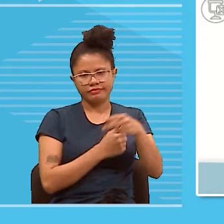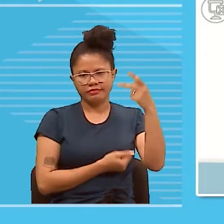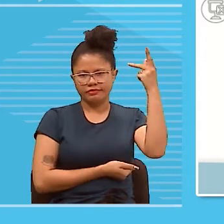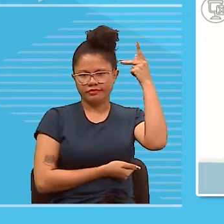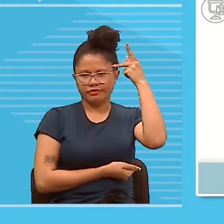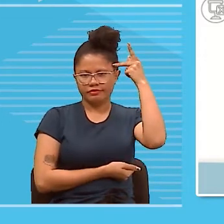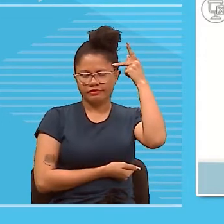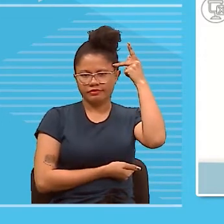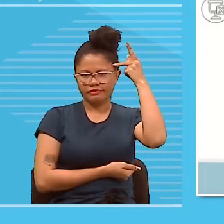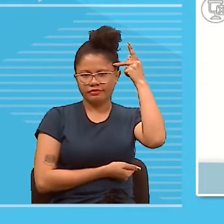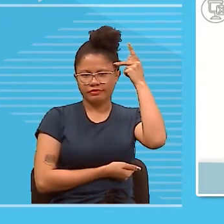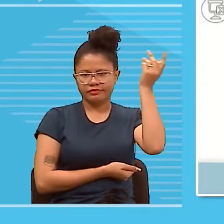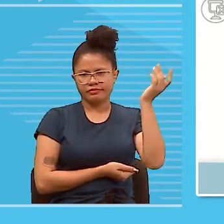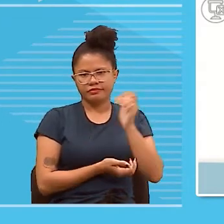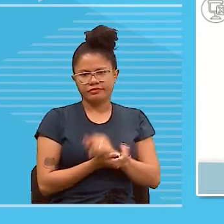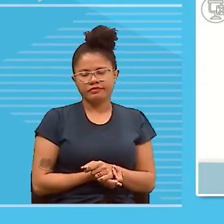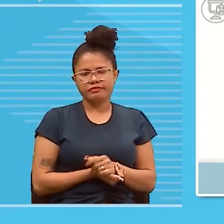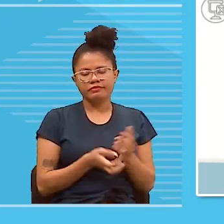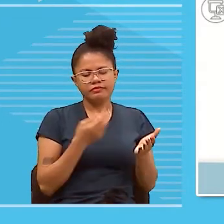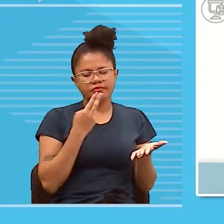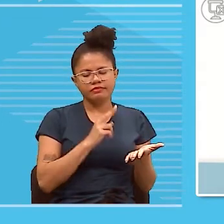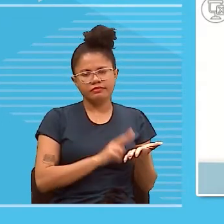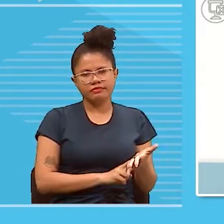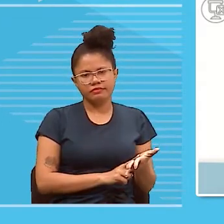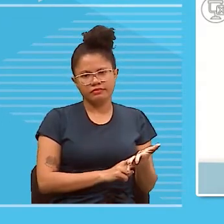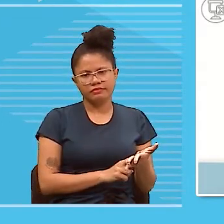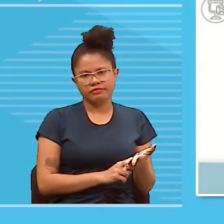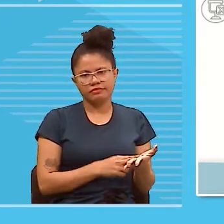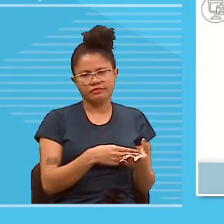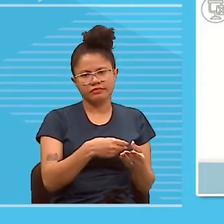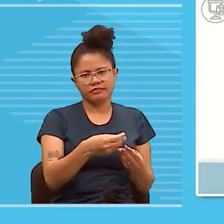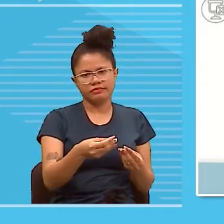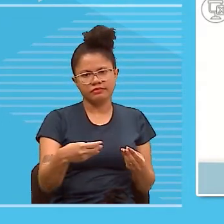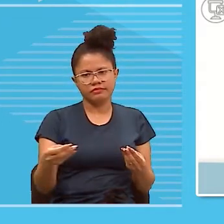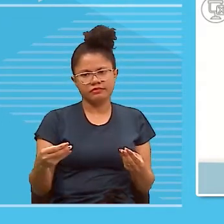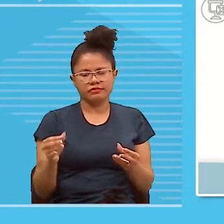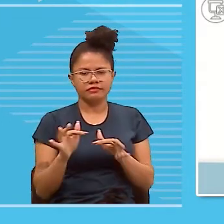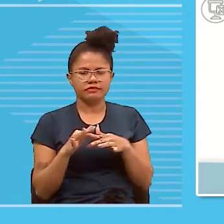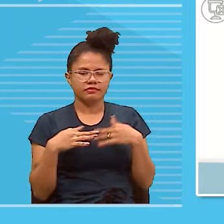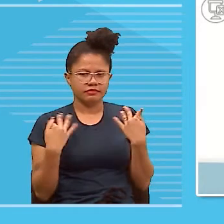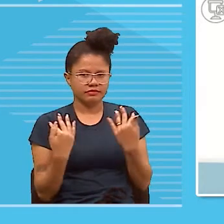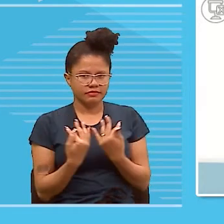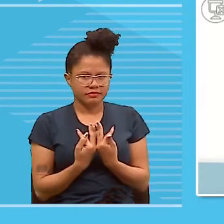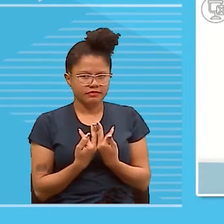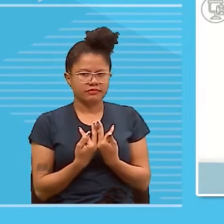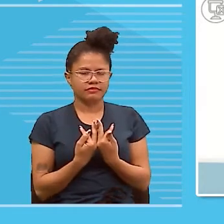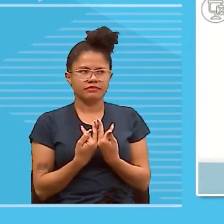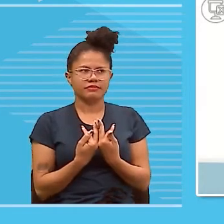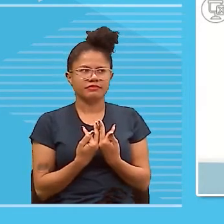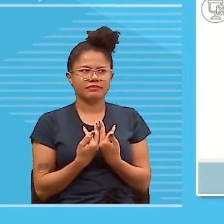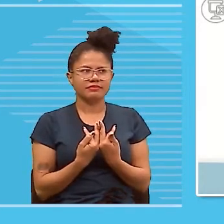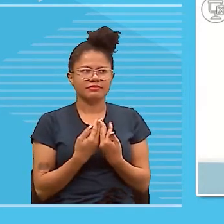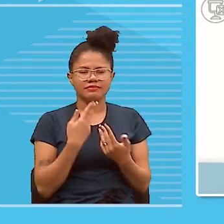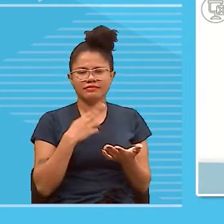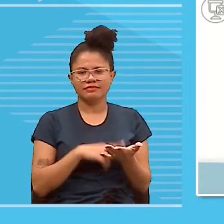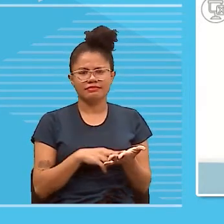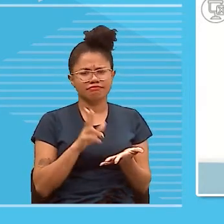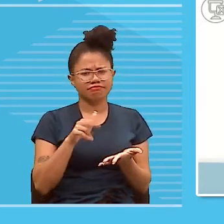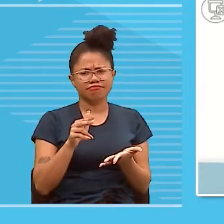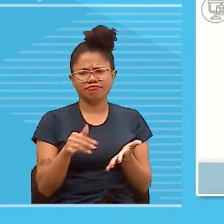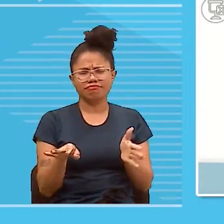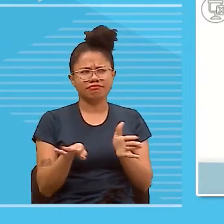um bilhetezinho uma carta para para a família a carta nunca chegava